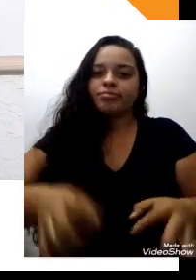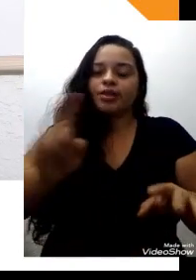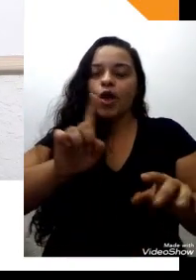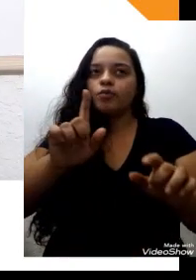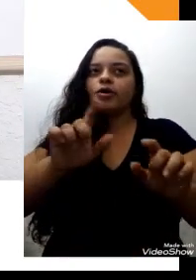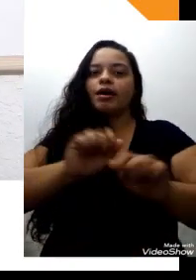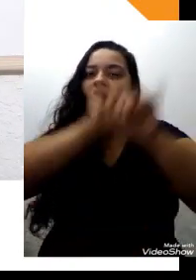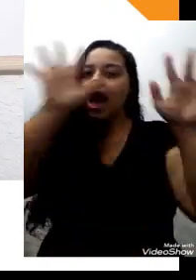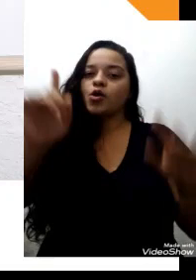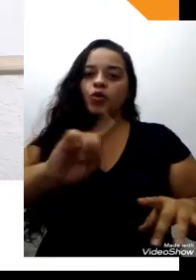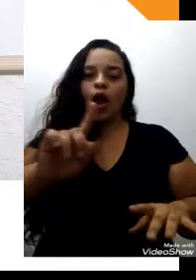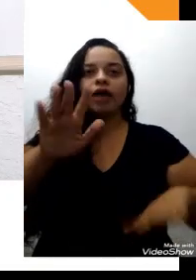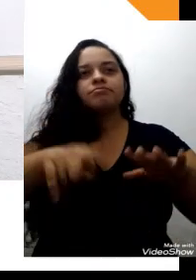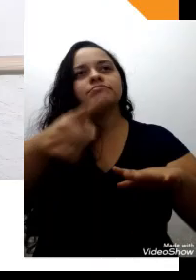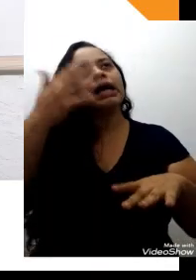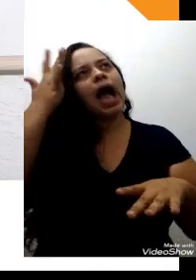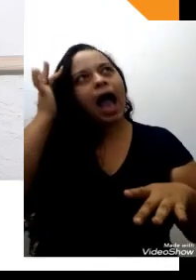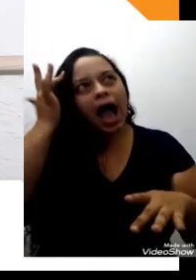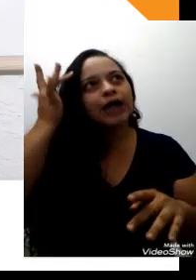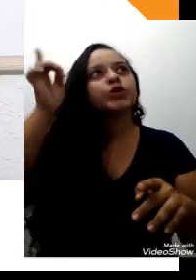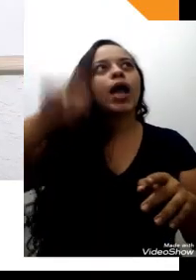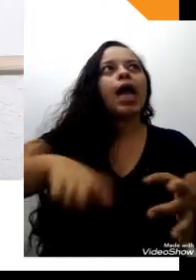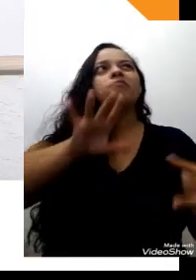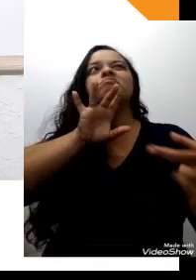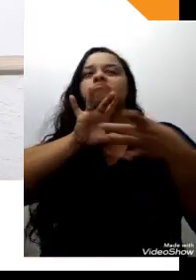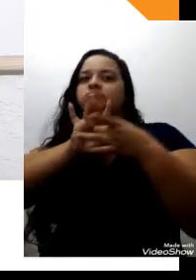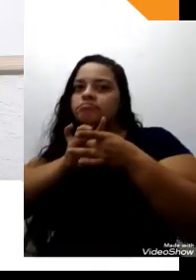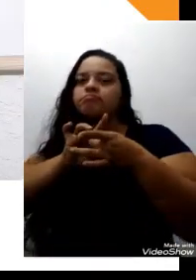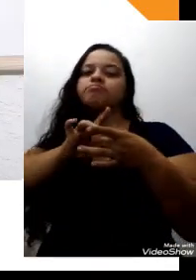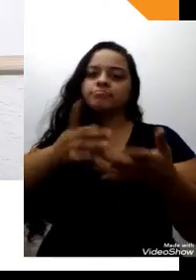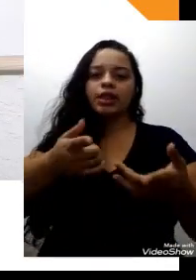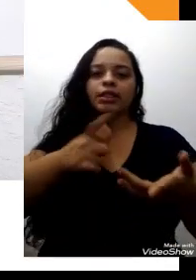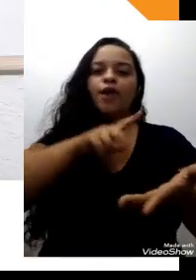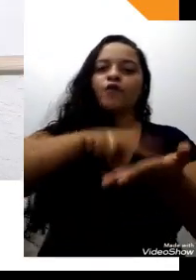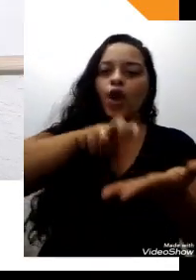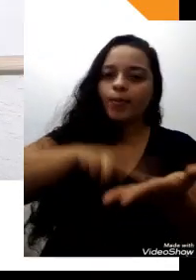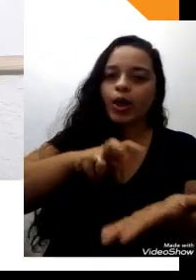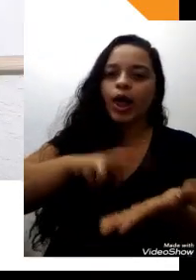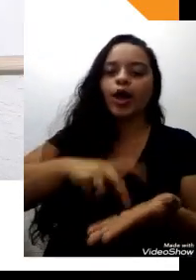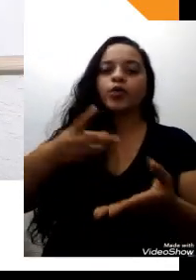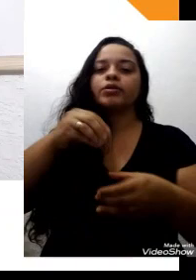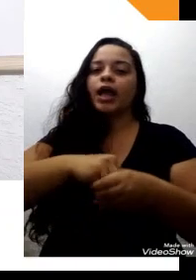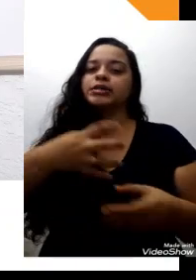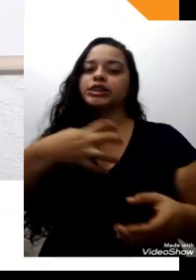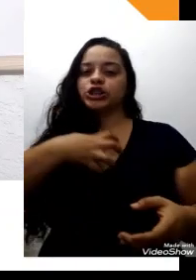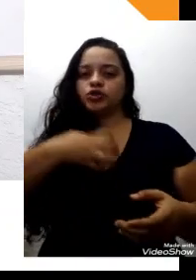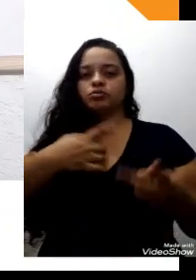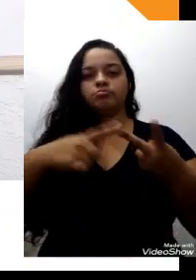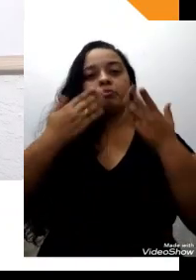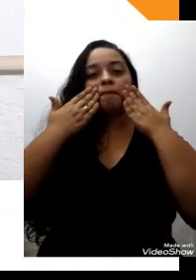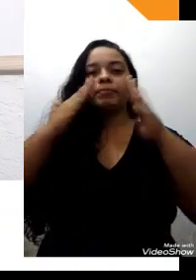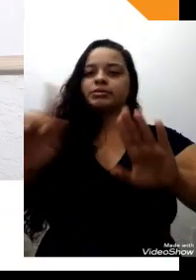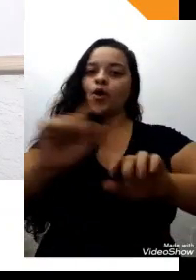termos, de estruturas linguísticas que, por meio do vocabulário, dão algum sentido